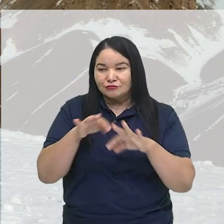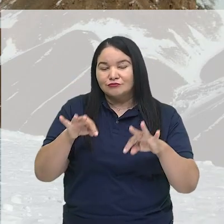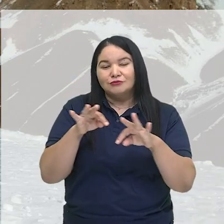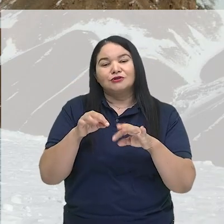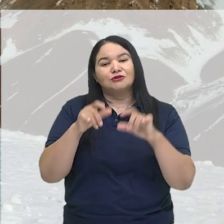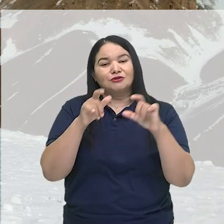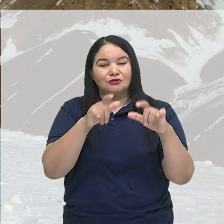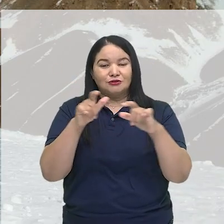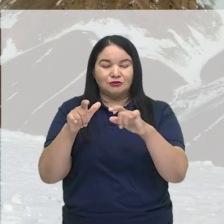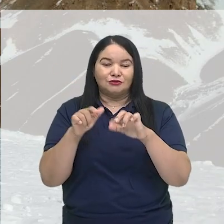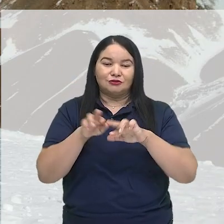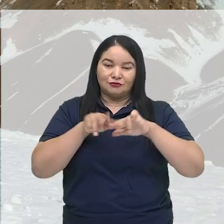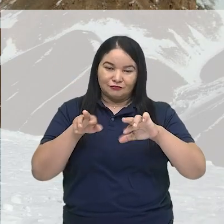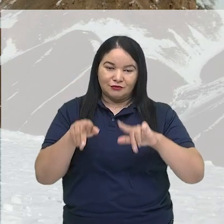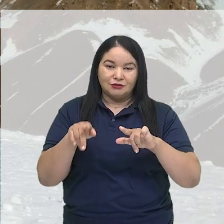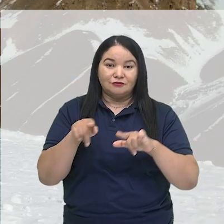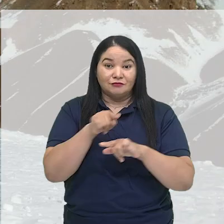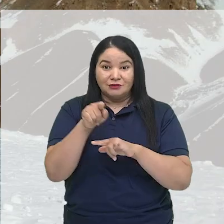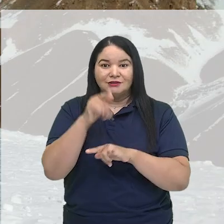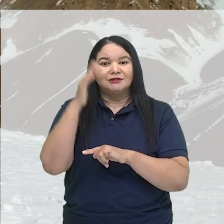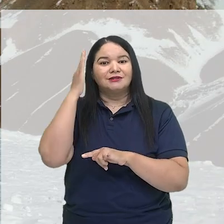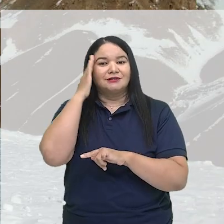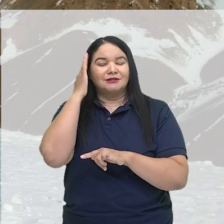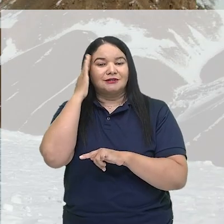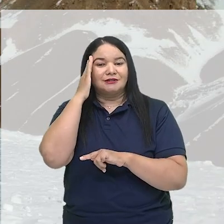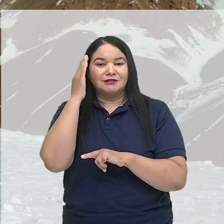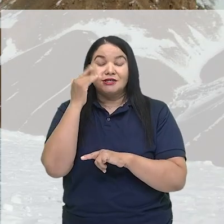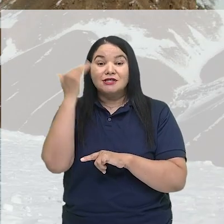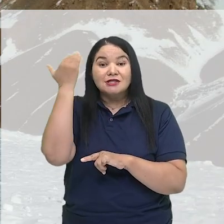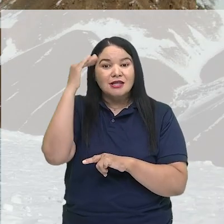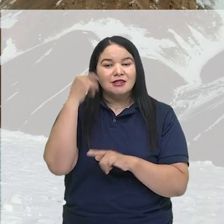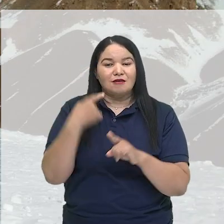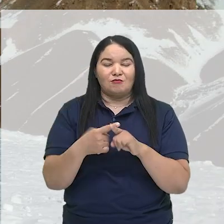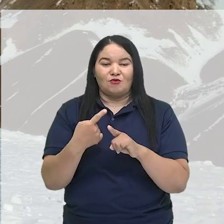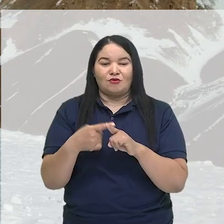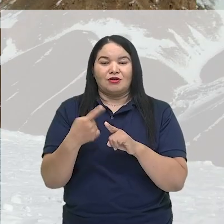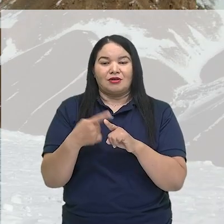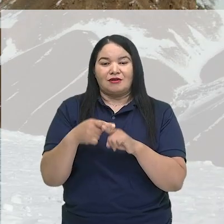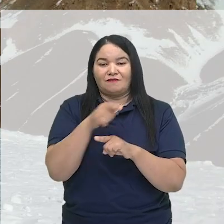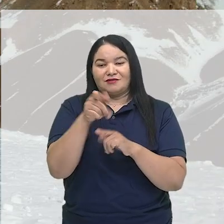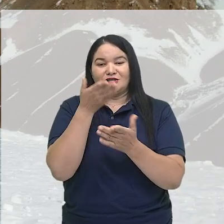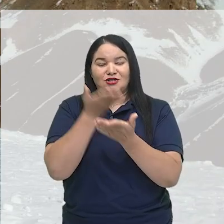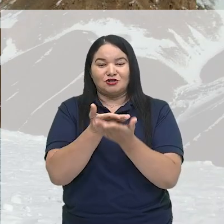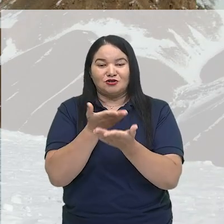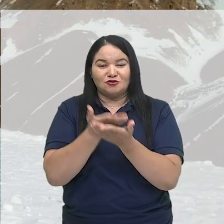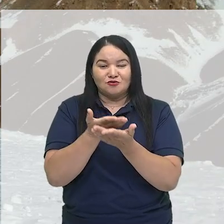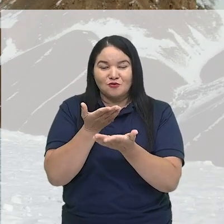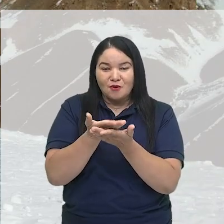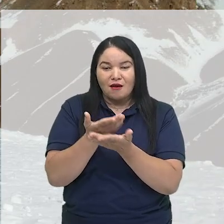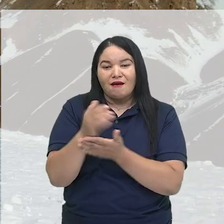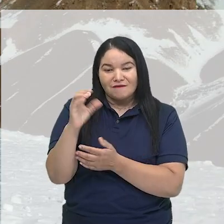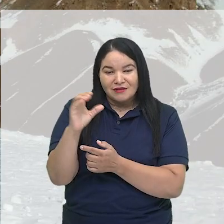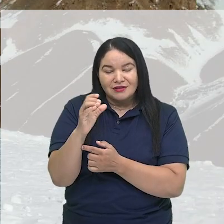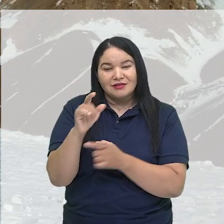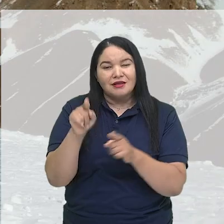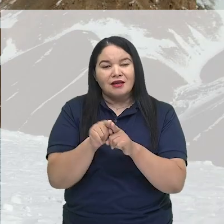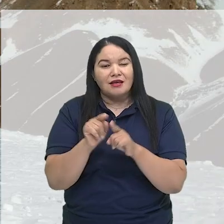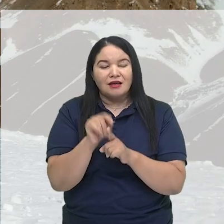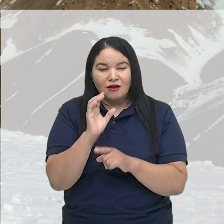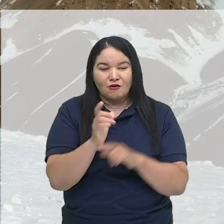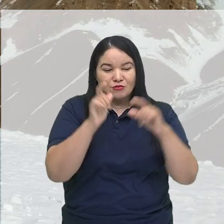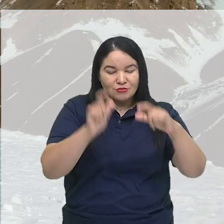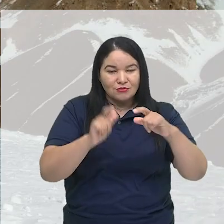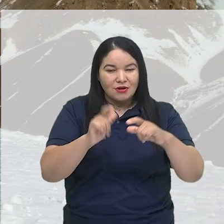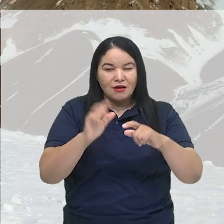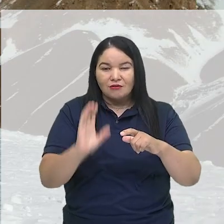vai entender, porque você estudou aqui na nossa aula de ciências, o que está acontecendo naquele lugar, você